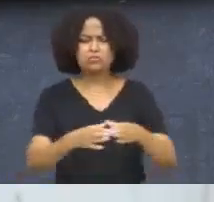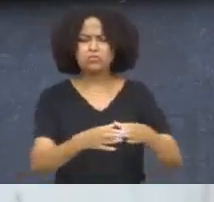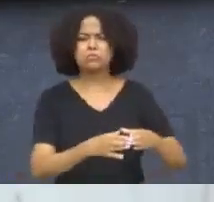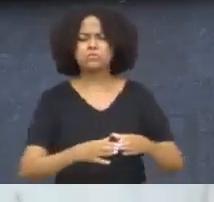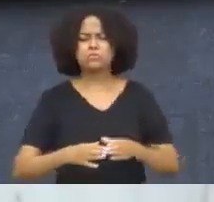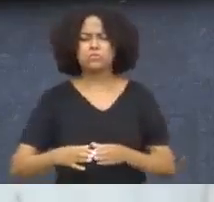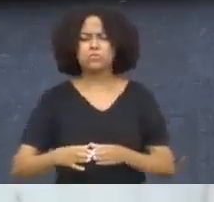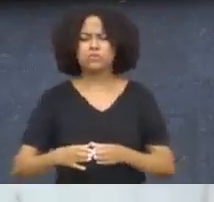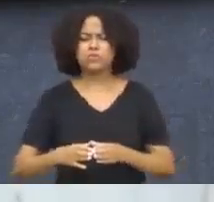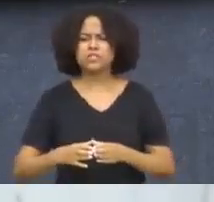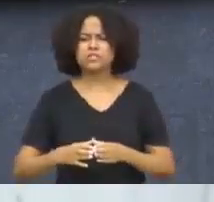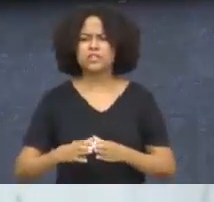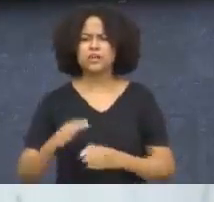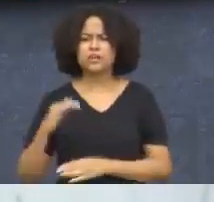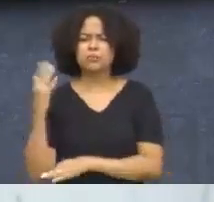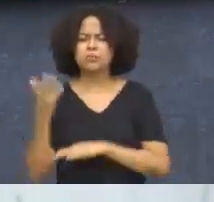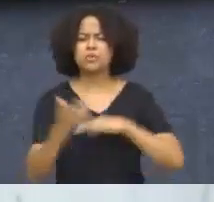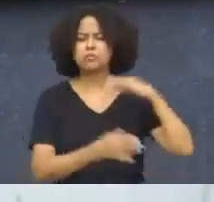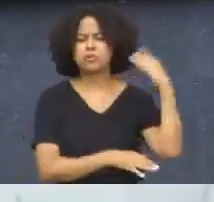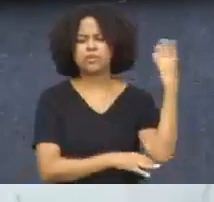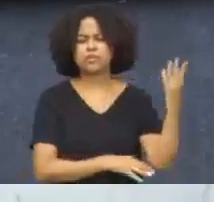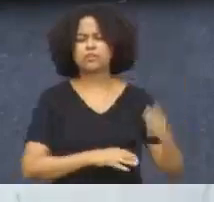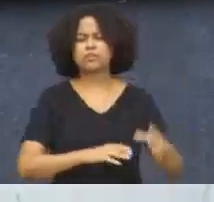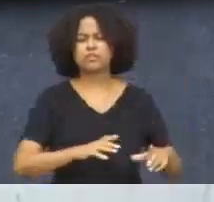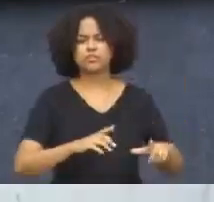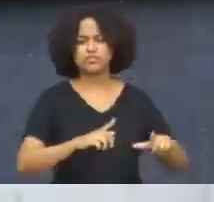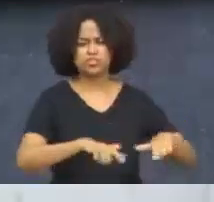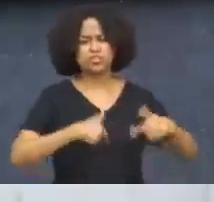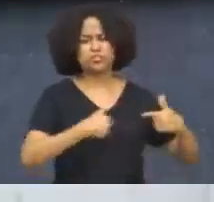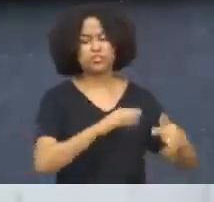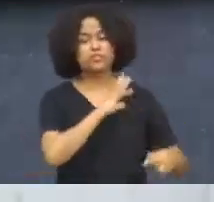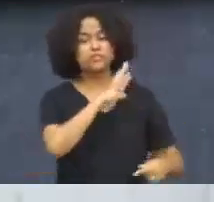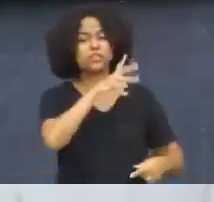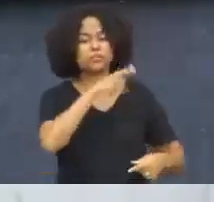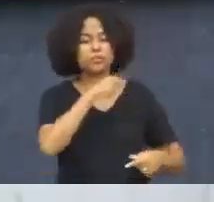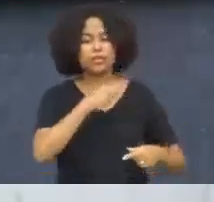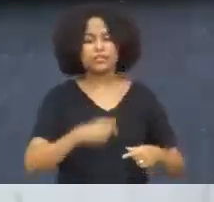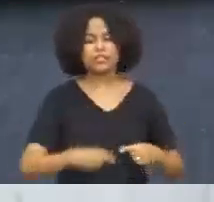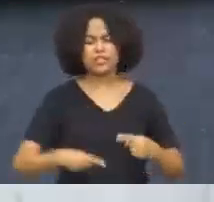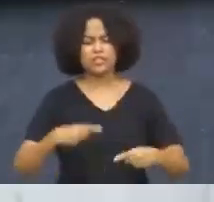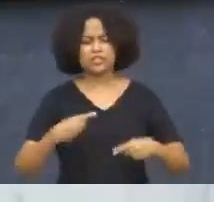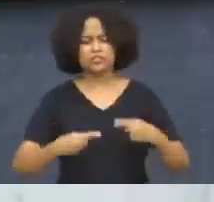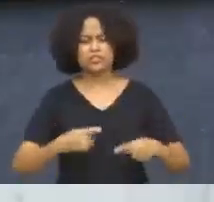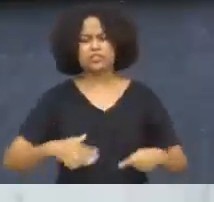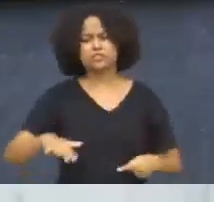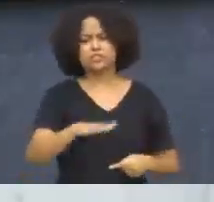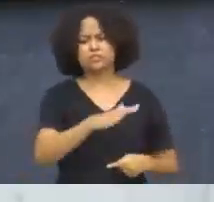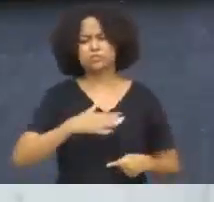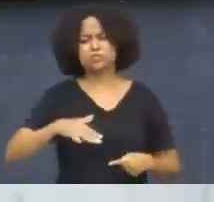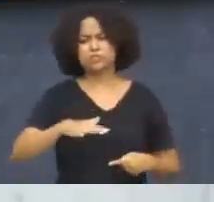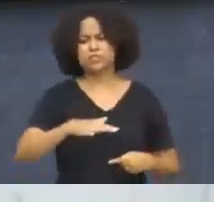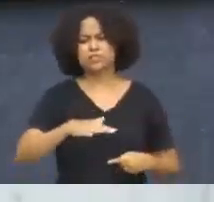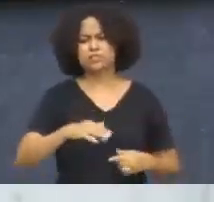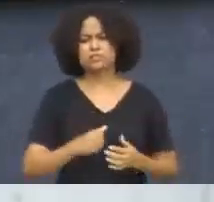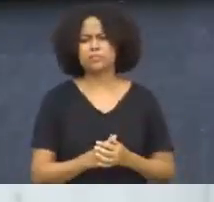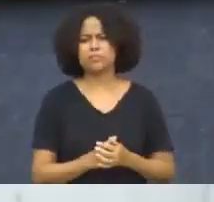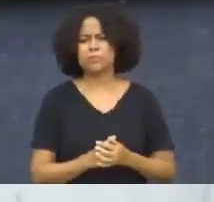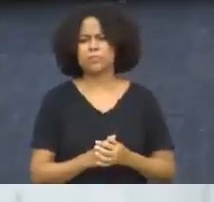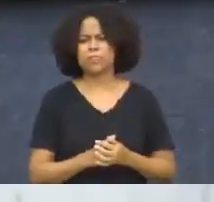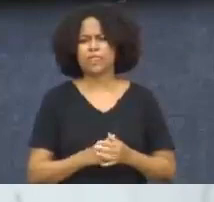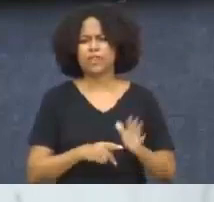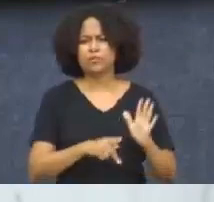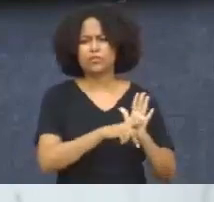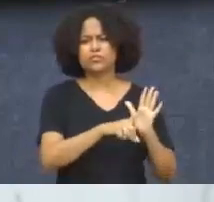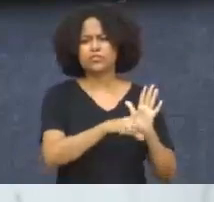meio ambiente, defesa dos animais e política urbana e comissão de orçamento e finanças públicas. Projeto de lei